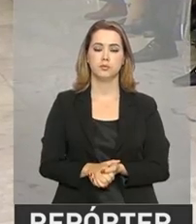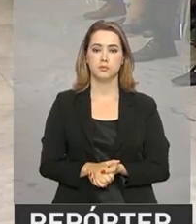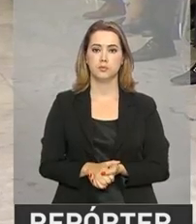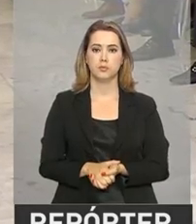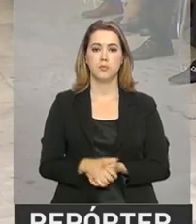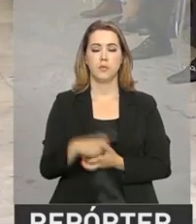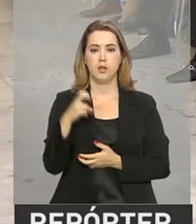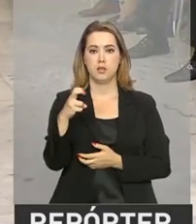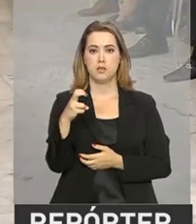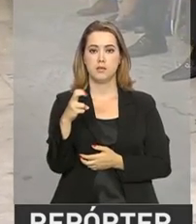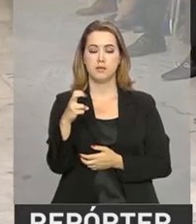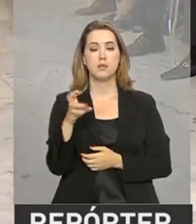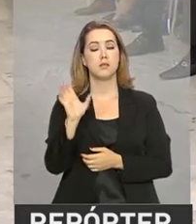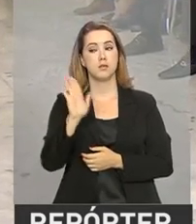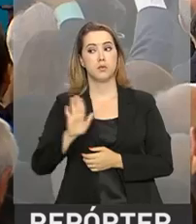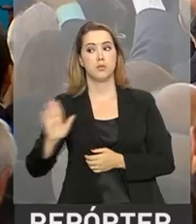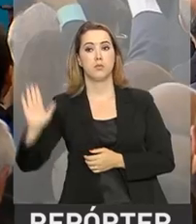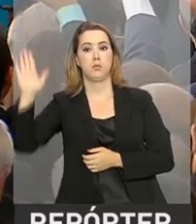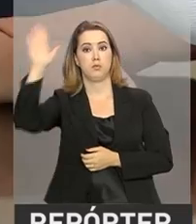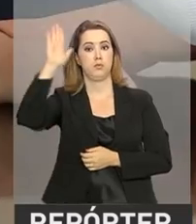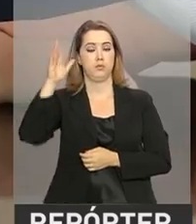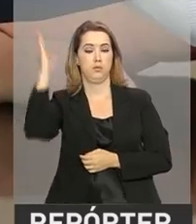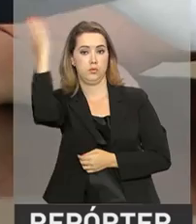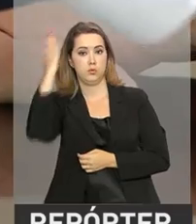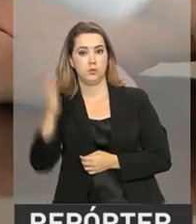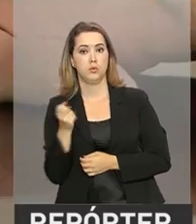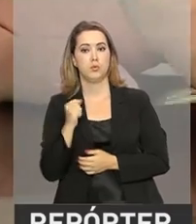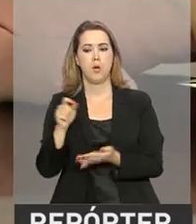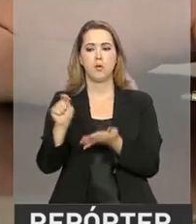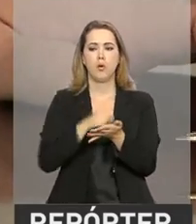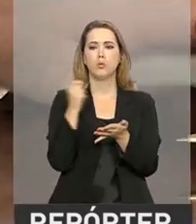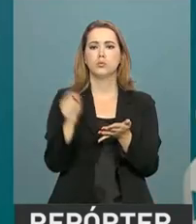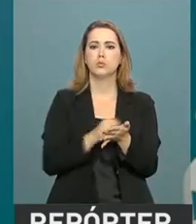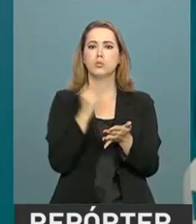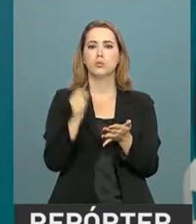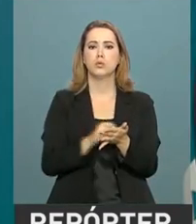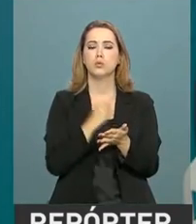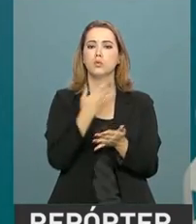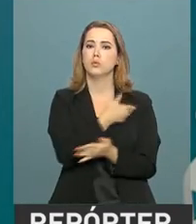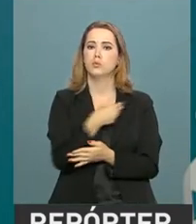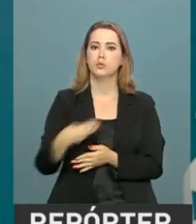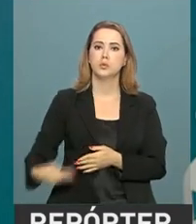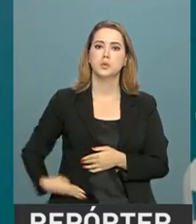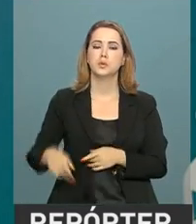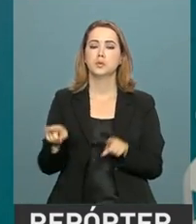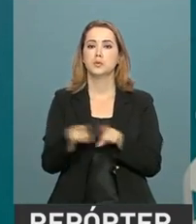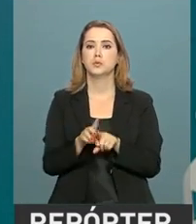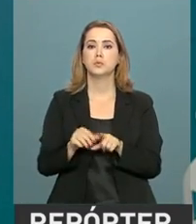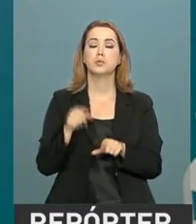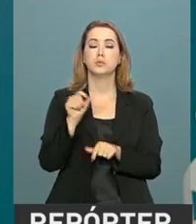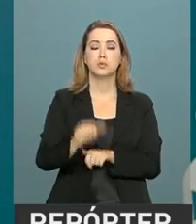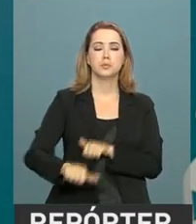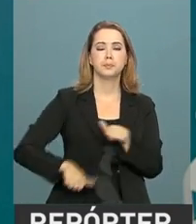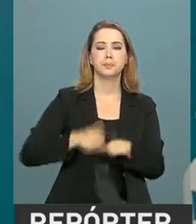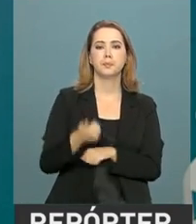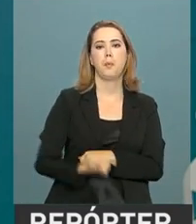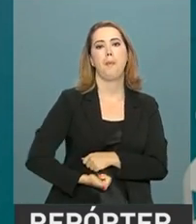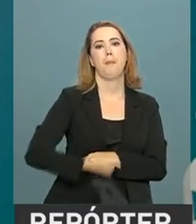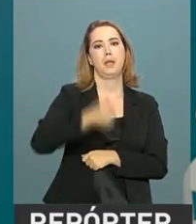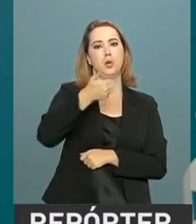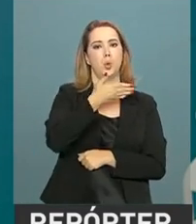das 5 regiões brasileiras participaram da assinatura dos contratos. O ministro Gilberto Kassab afirma que a medida vai beneficiar